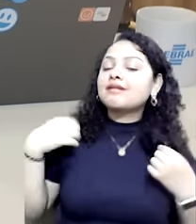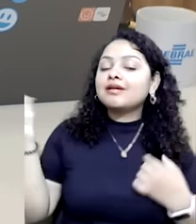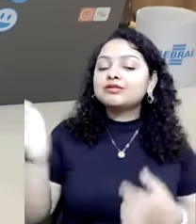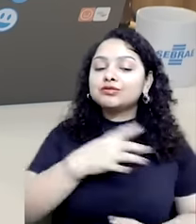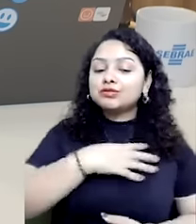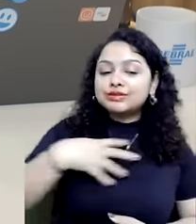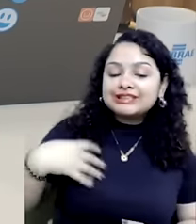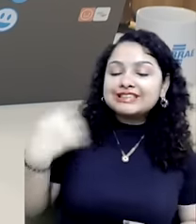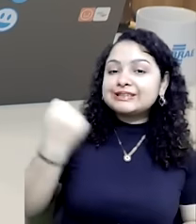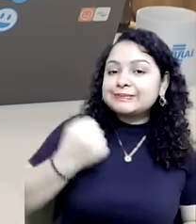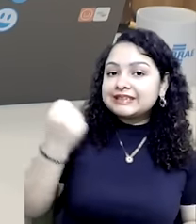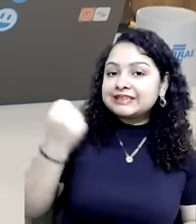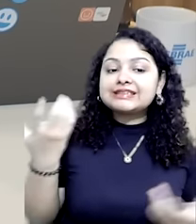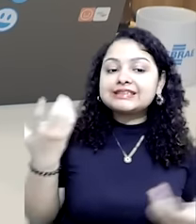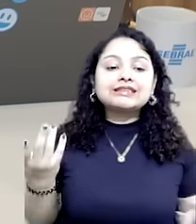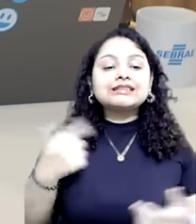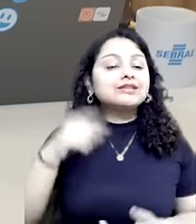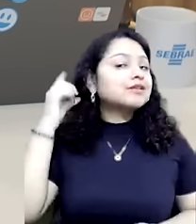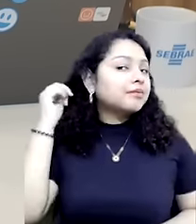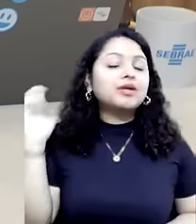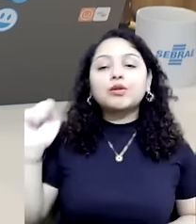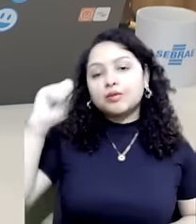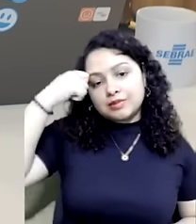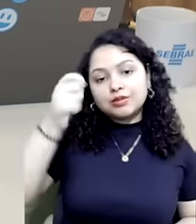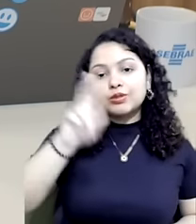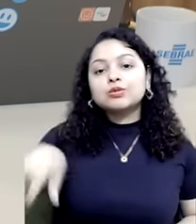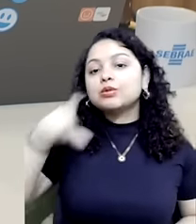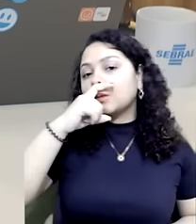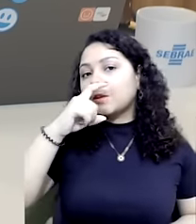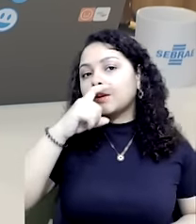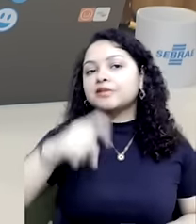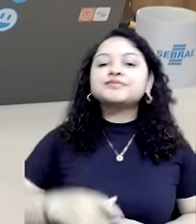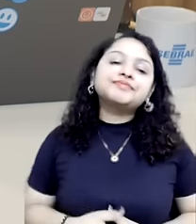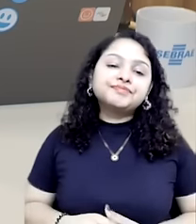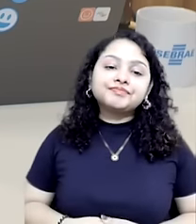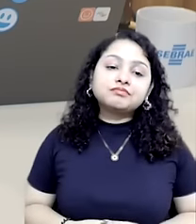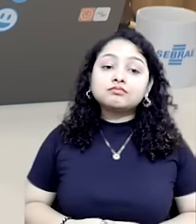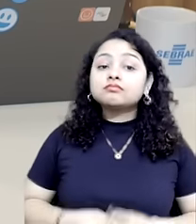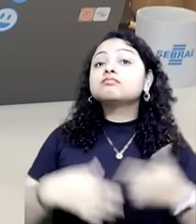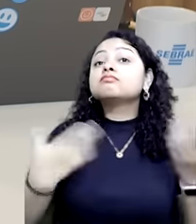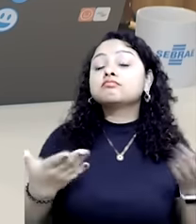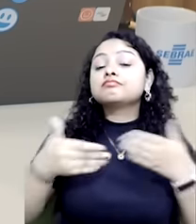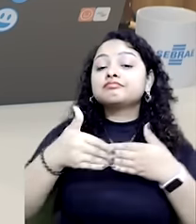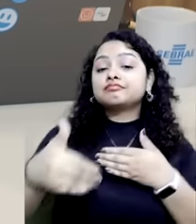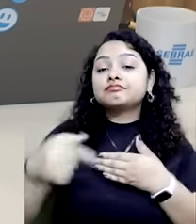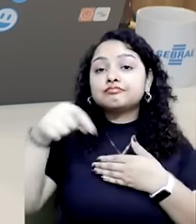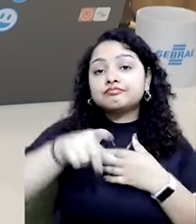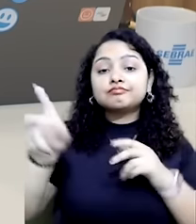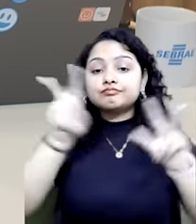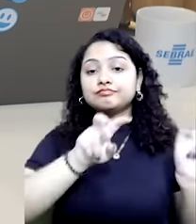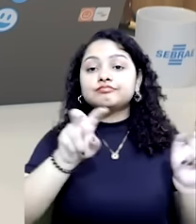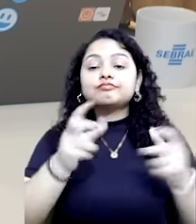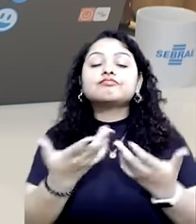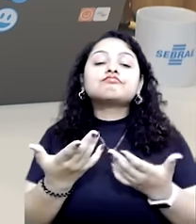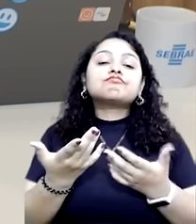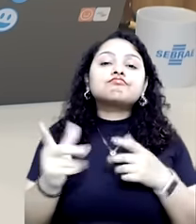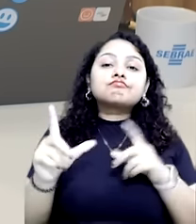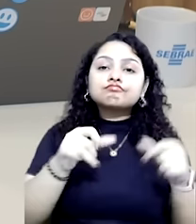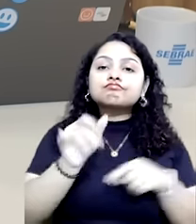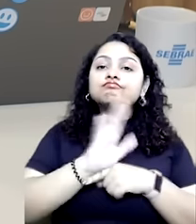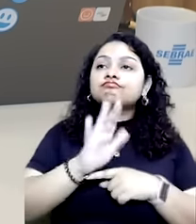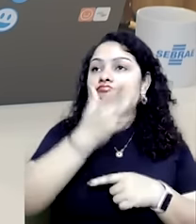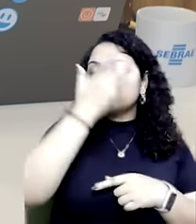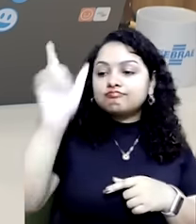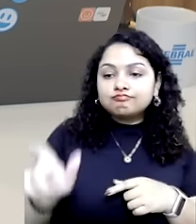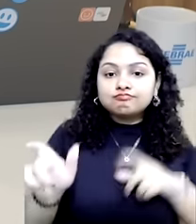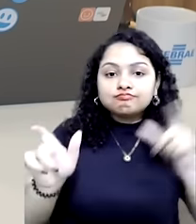listras brancas e tem um cabelo preto e uso bigode Ju para tocar esse episódio com o tema de fotos e vídeos Nós temos duas pessoas